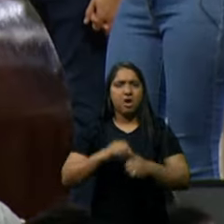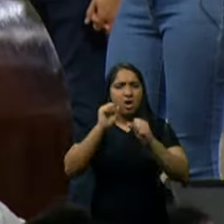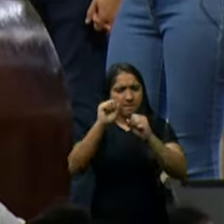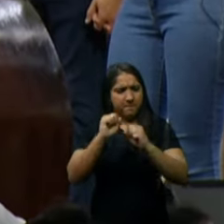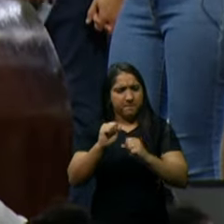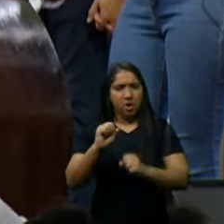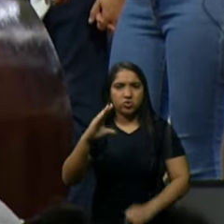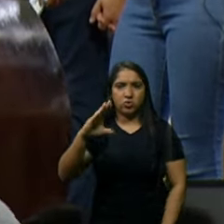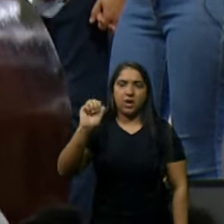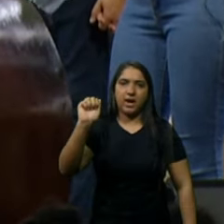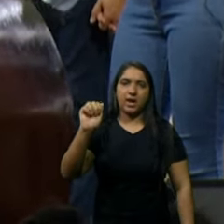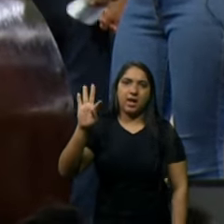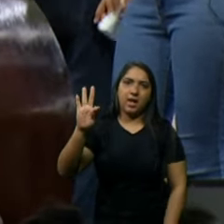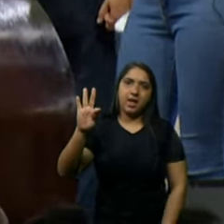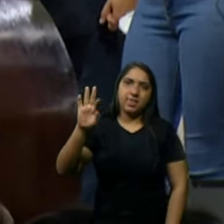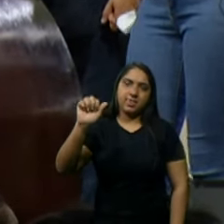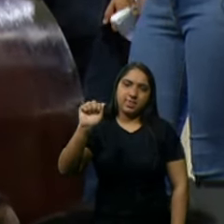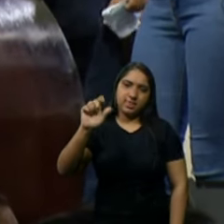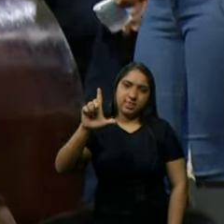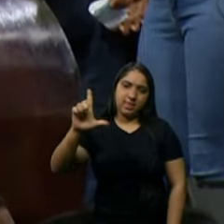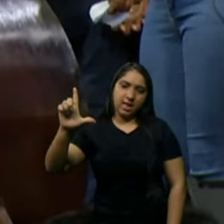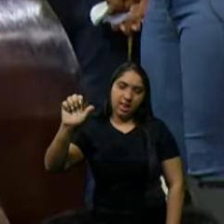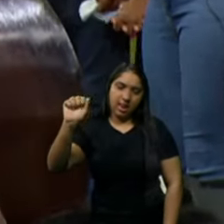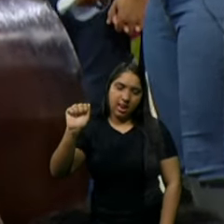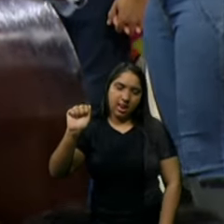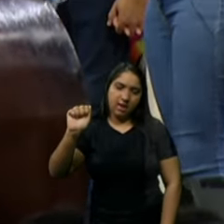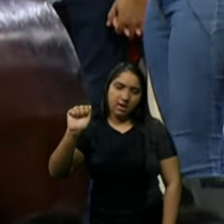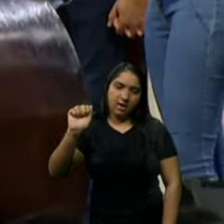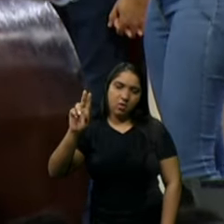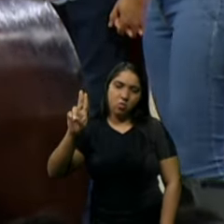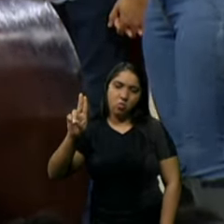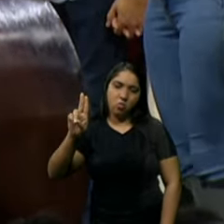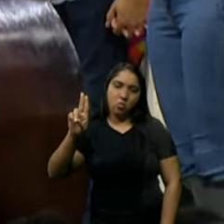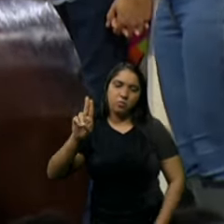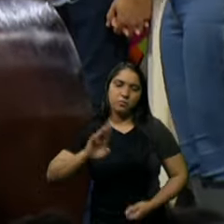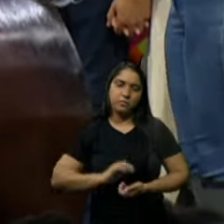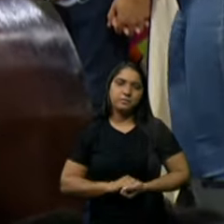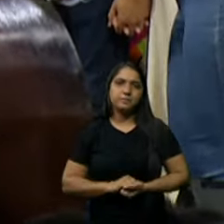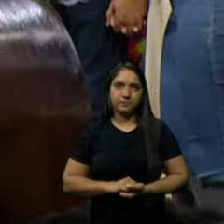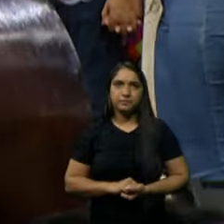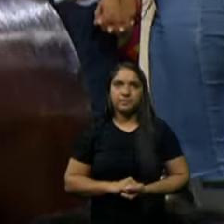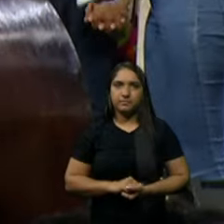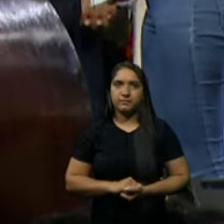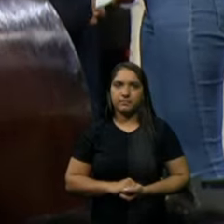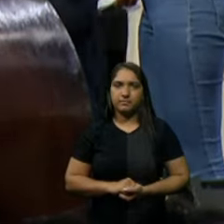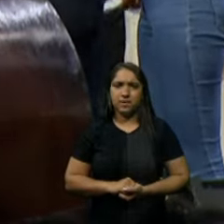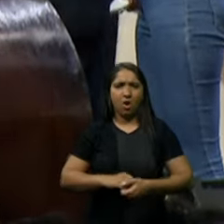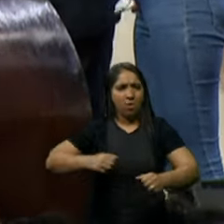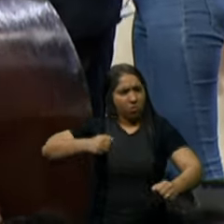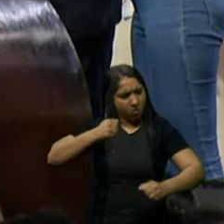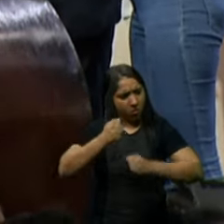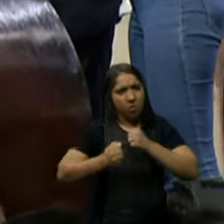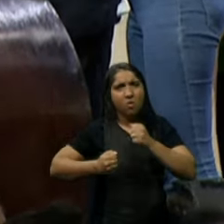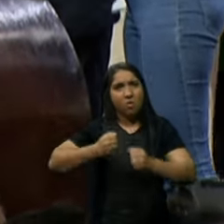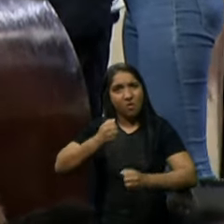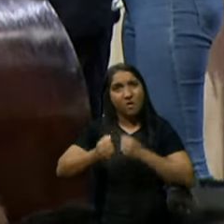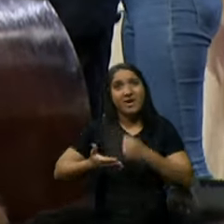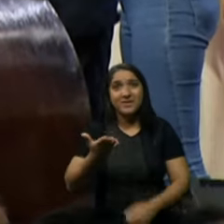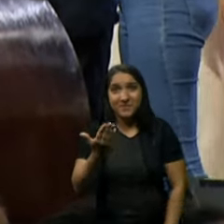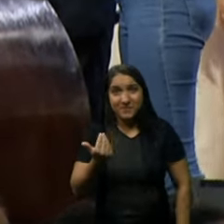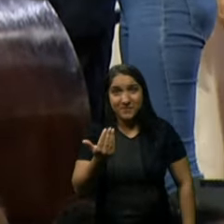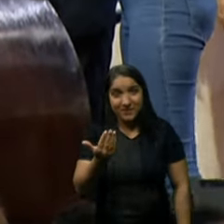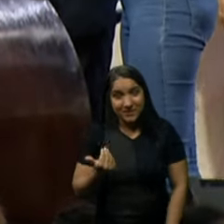catalao que americano Cadê o Catalão um corre aqui O Catalão que americano